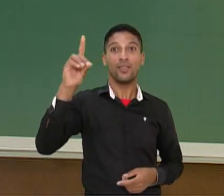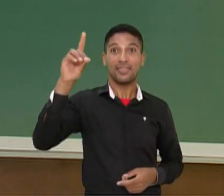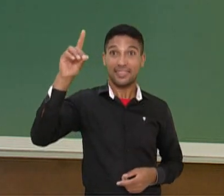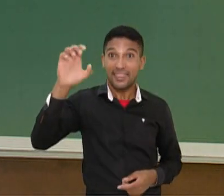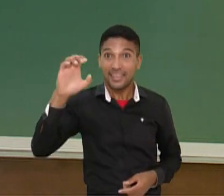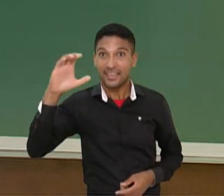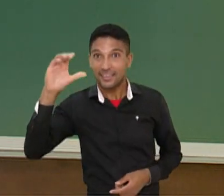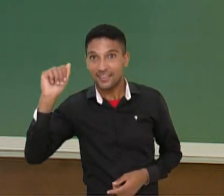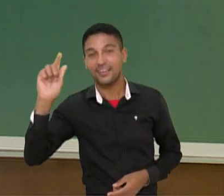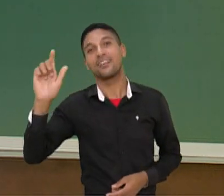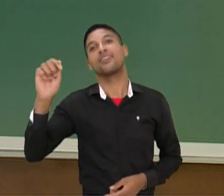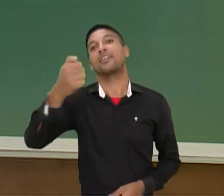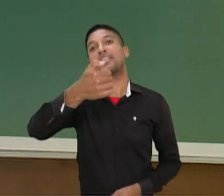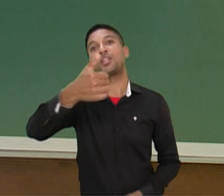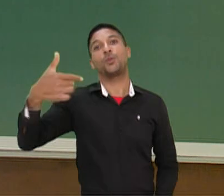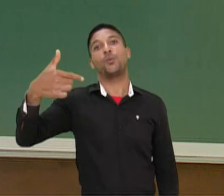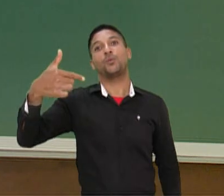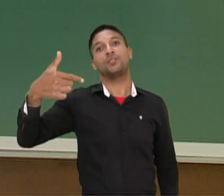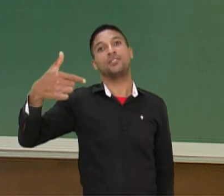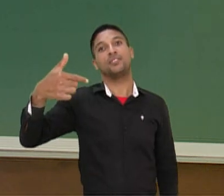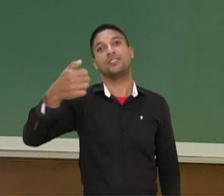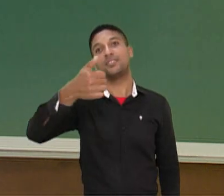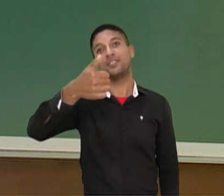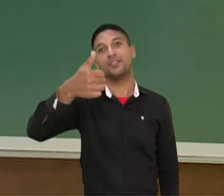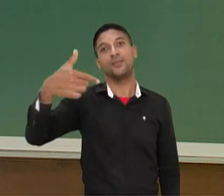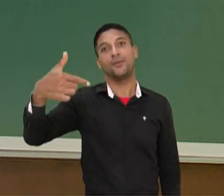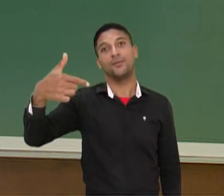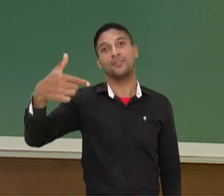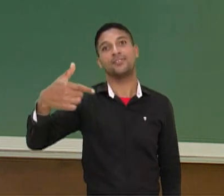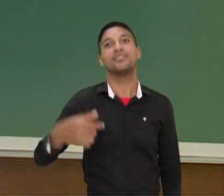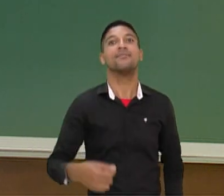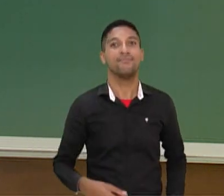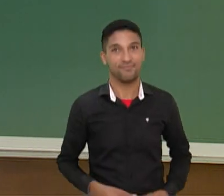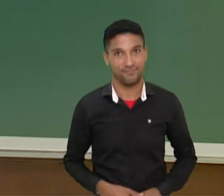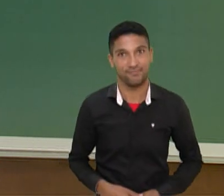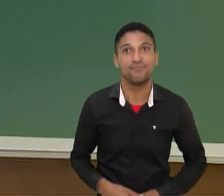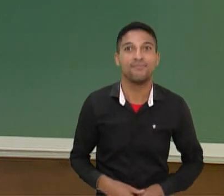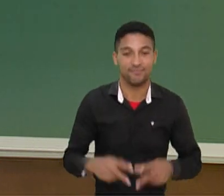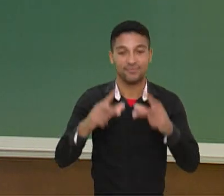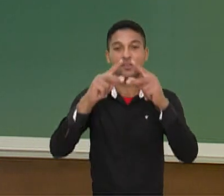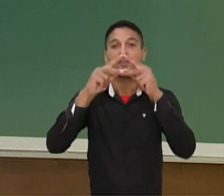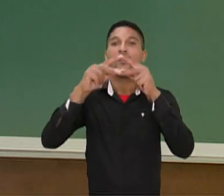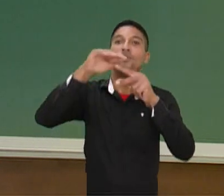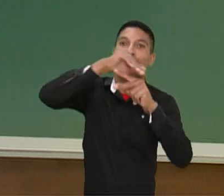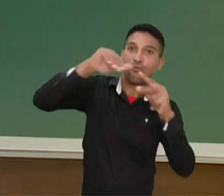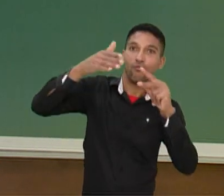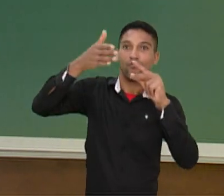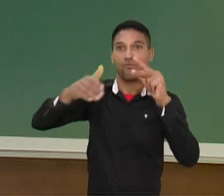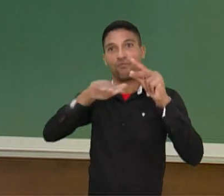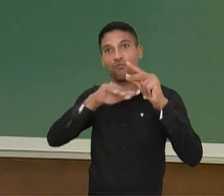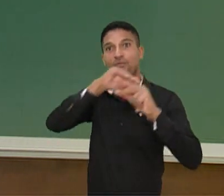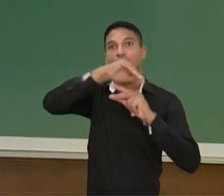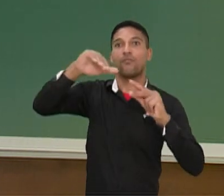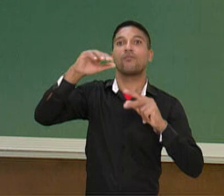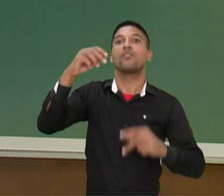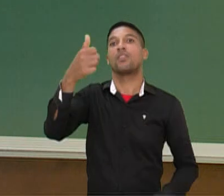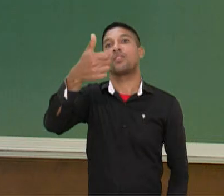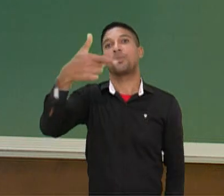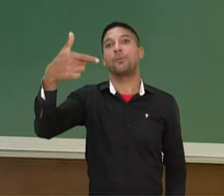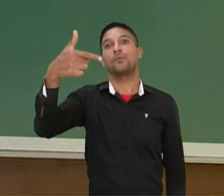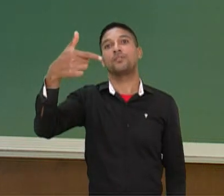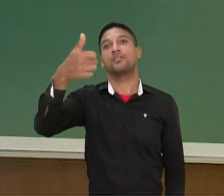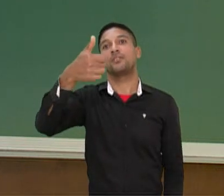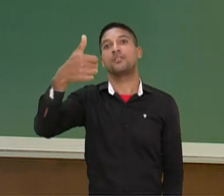12. Então, vamos lá. É uma figurinha com 12 lados. Então, para eu saber a quantidade de triângulos que fecha sem precisar